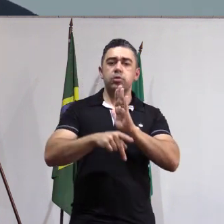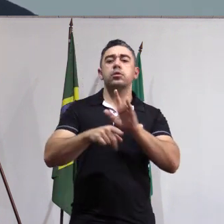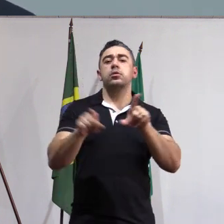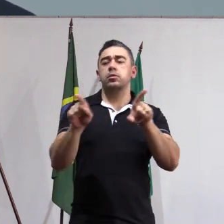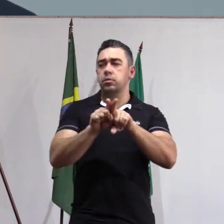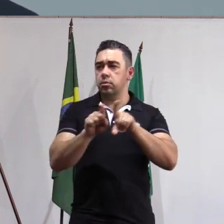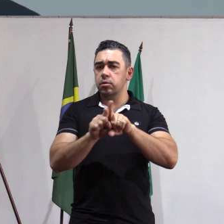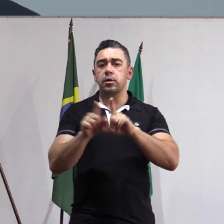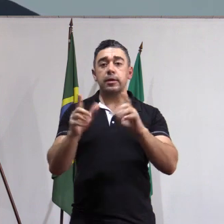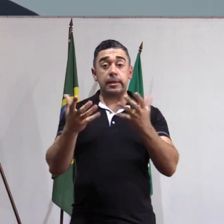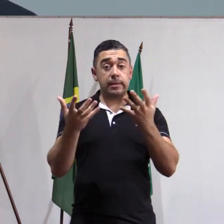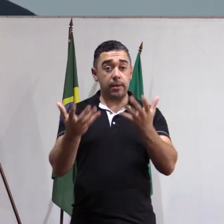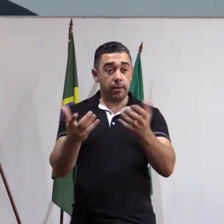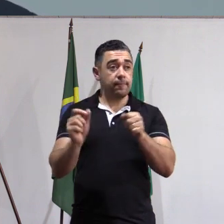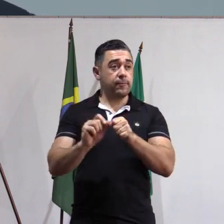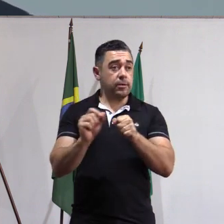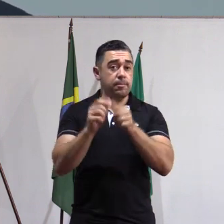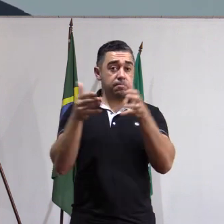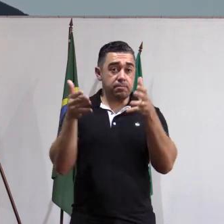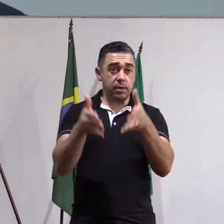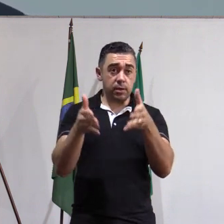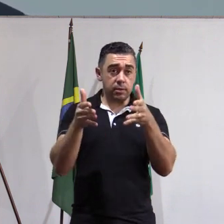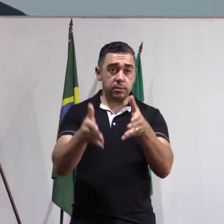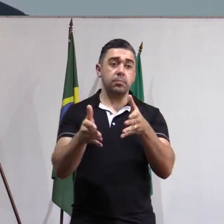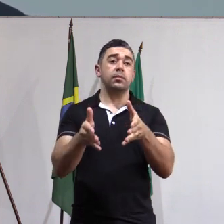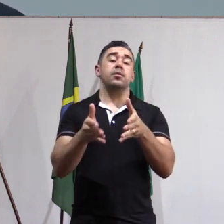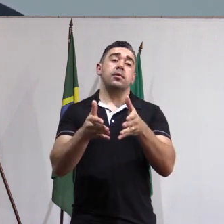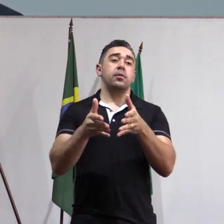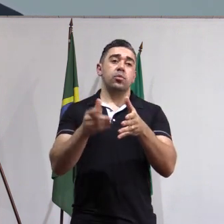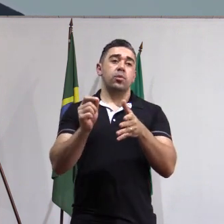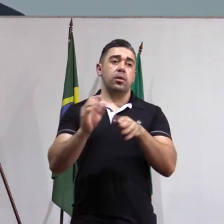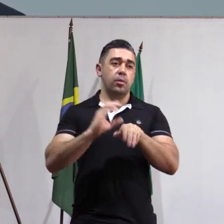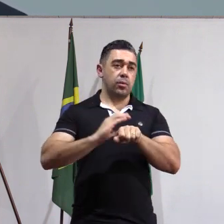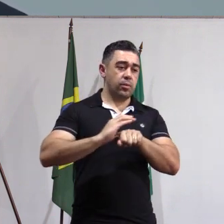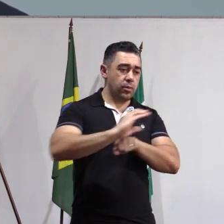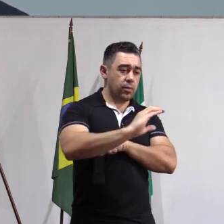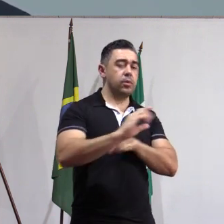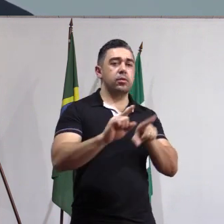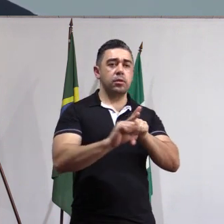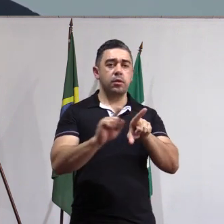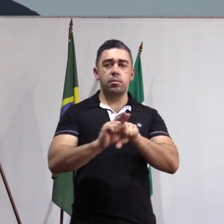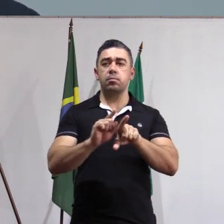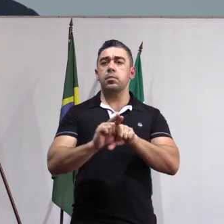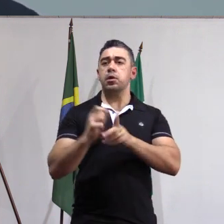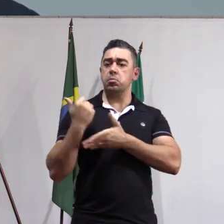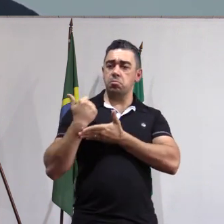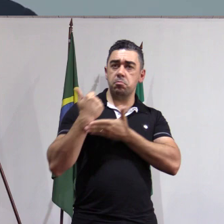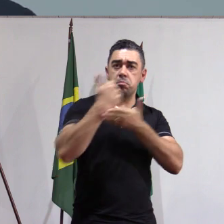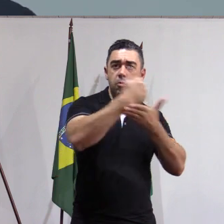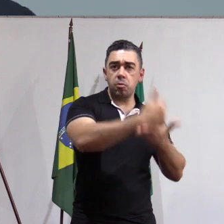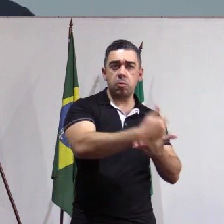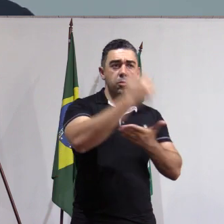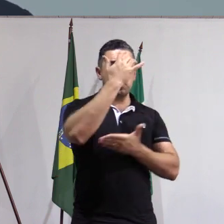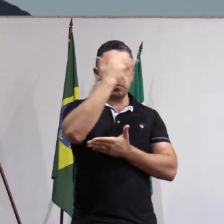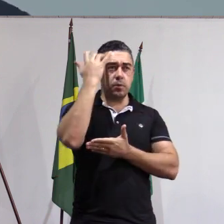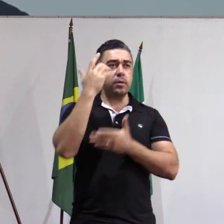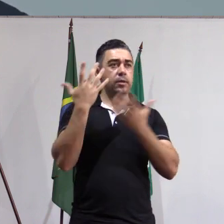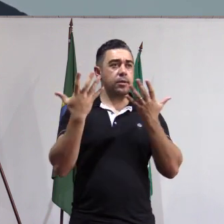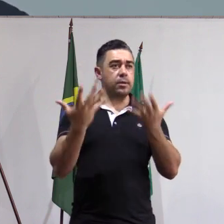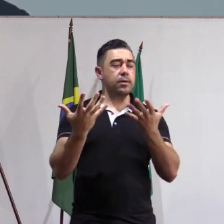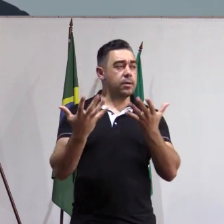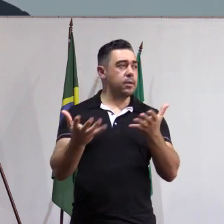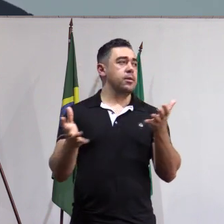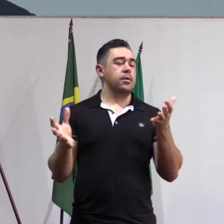está disposto a participar do projeto de financiamento de concessão de bolsa de estudo. Ele quer ser